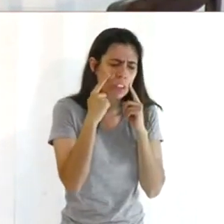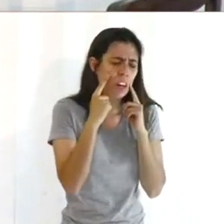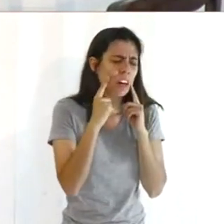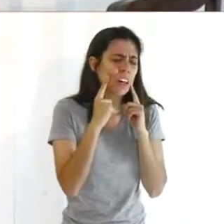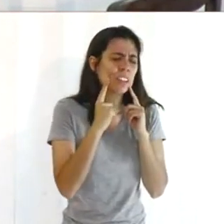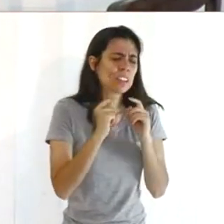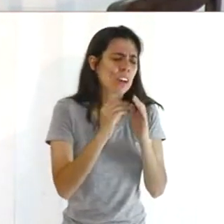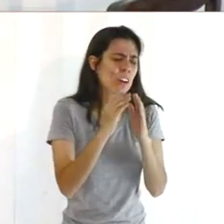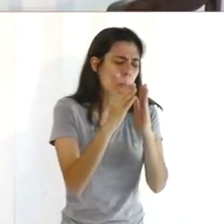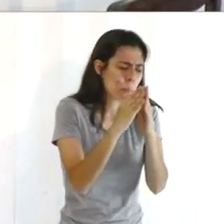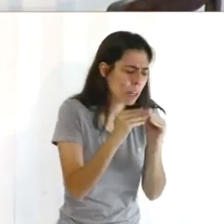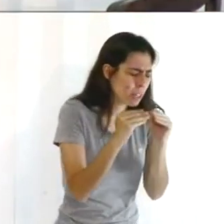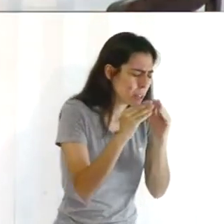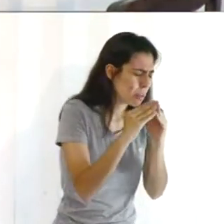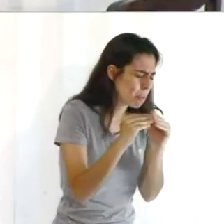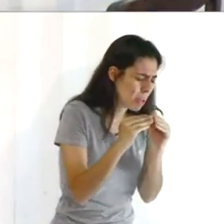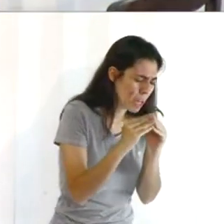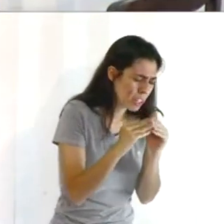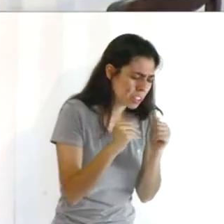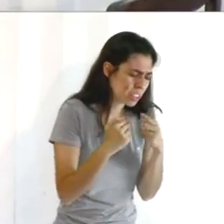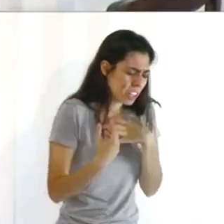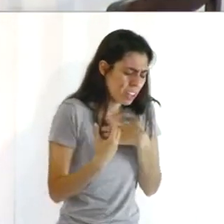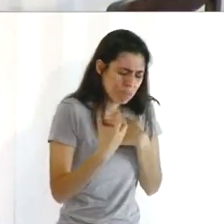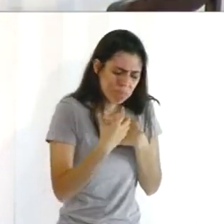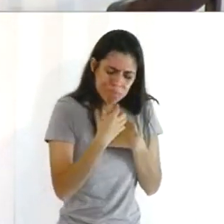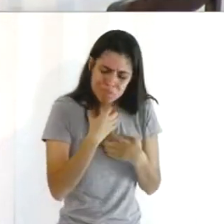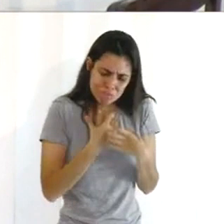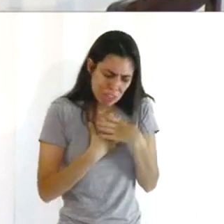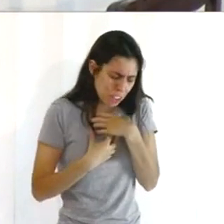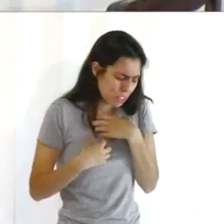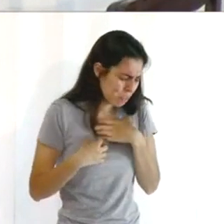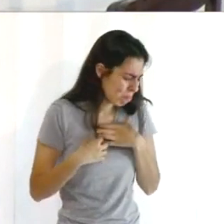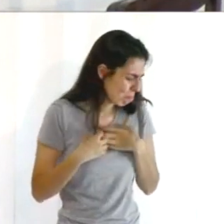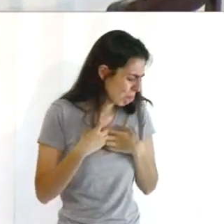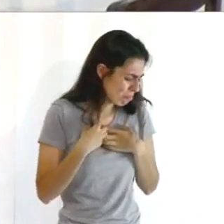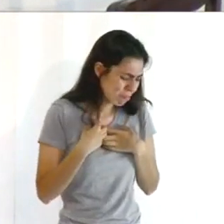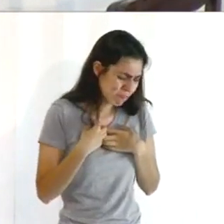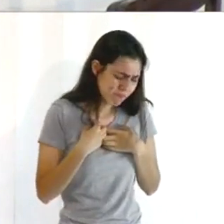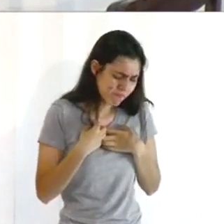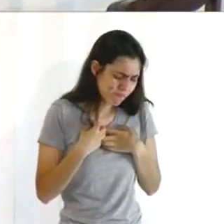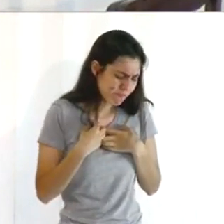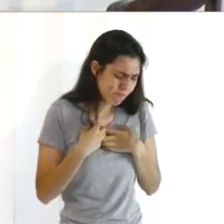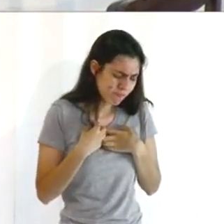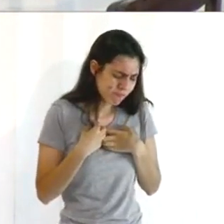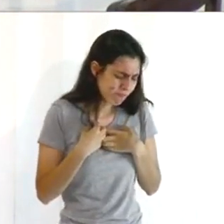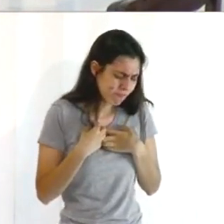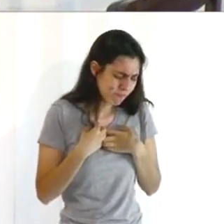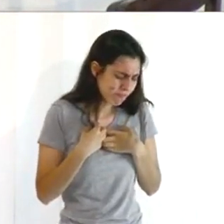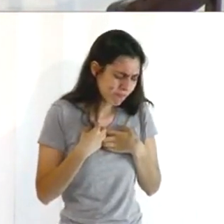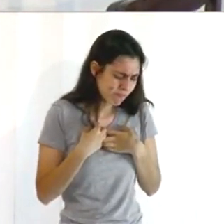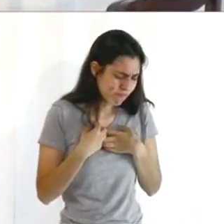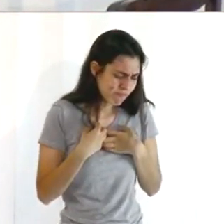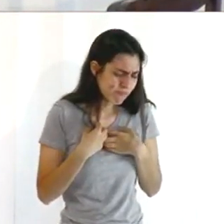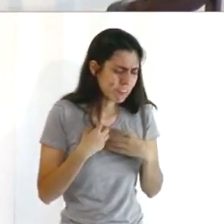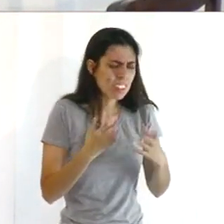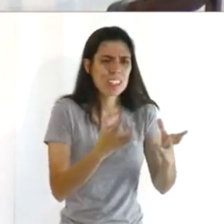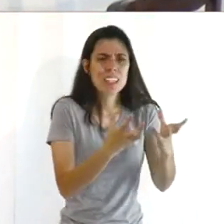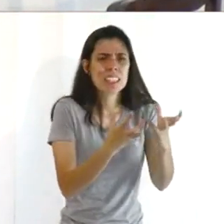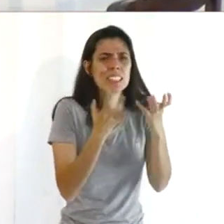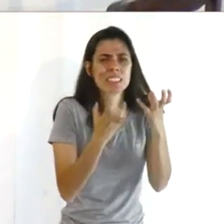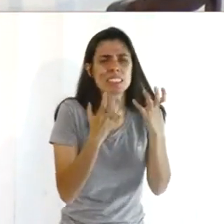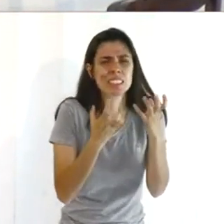vou chorar diante dEle, às vezes ali até passará assim uma ideia, se alguém escutasse esse meu clamor, essa minha